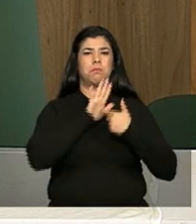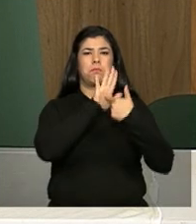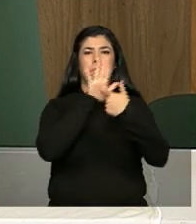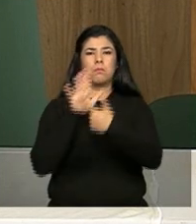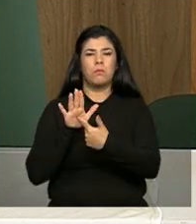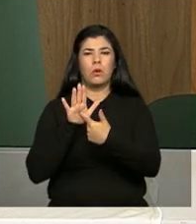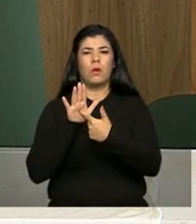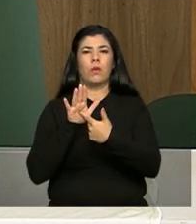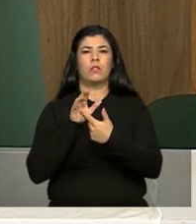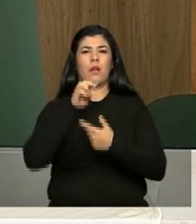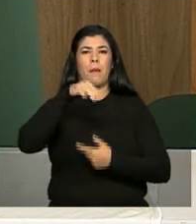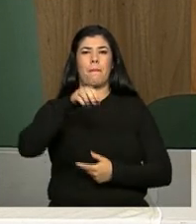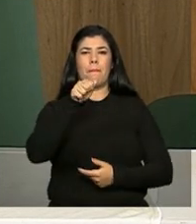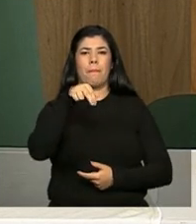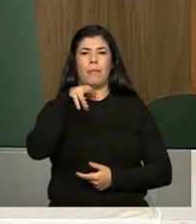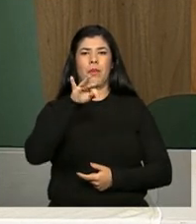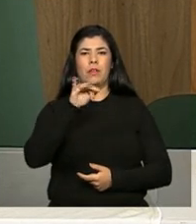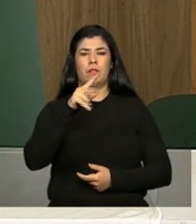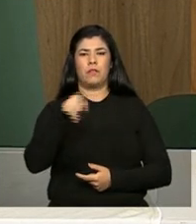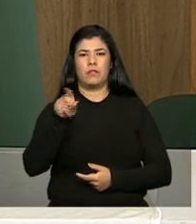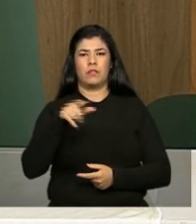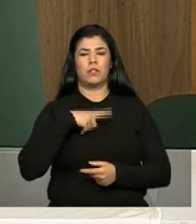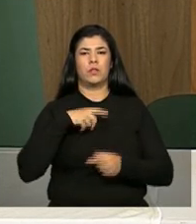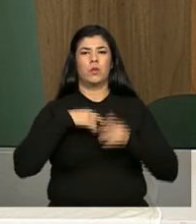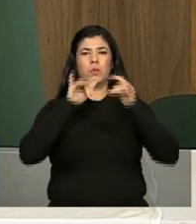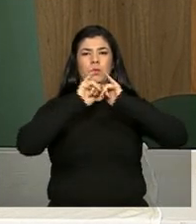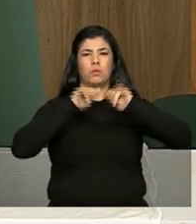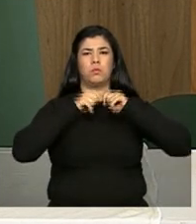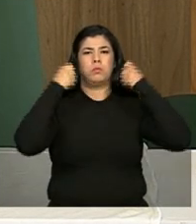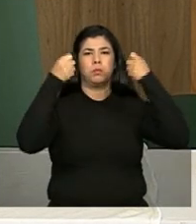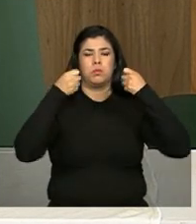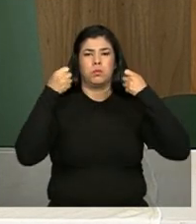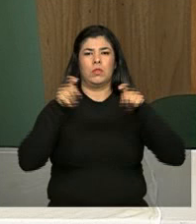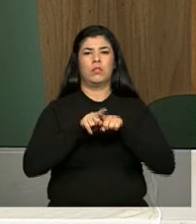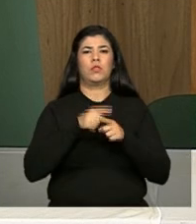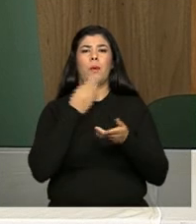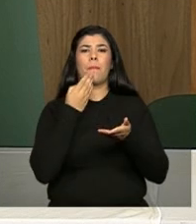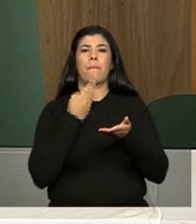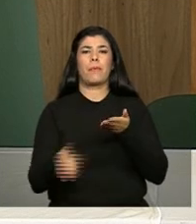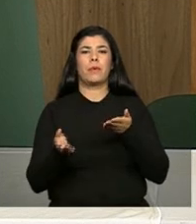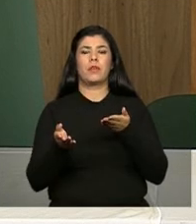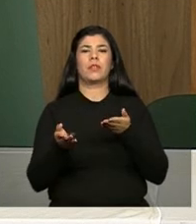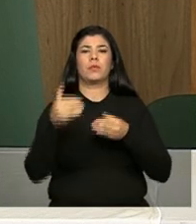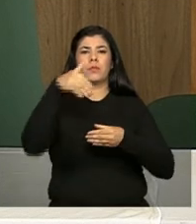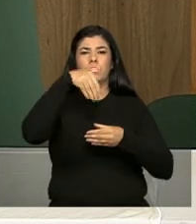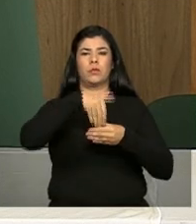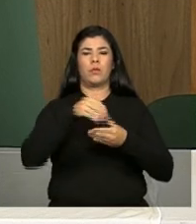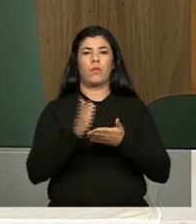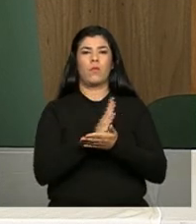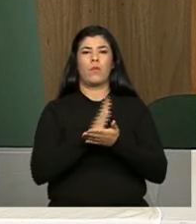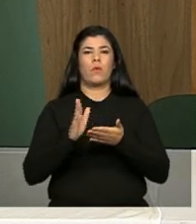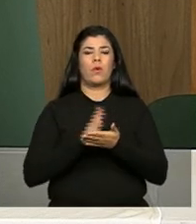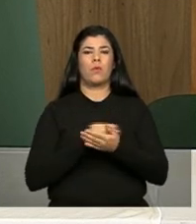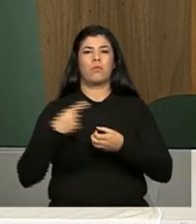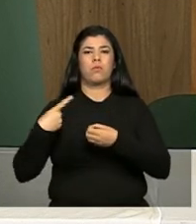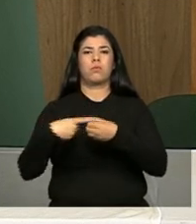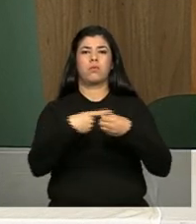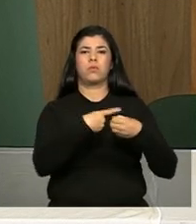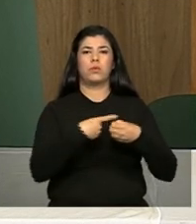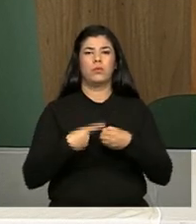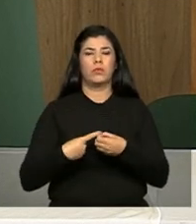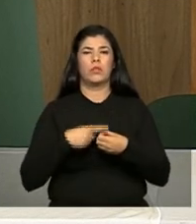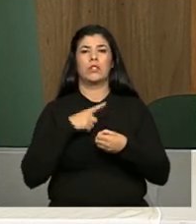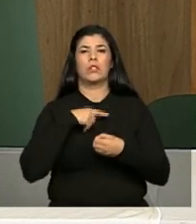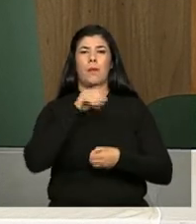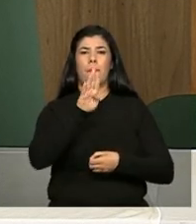e onde nós em geral perdemos as eleições em bairros que nós perdemos as eleições